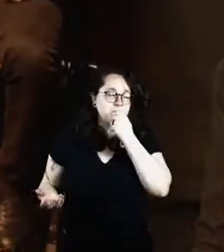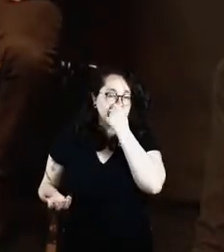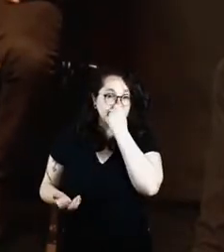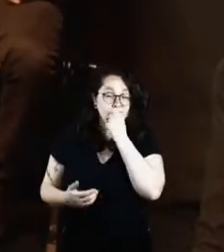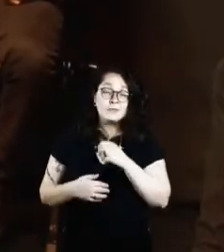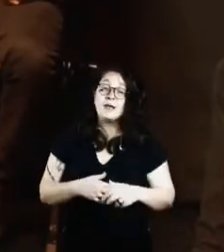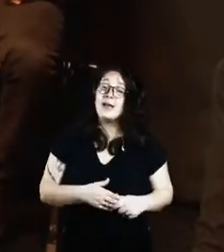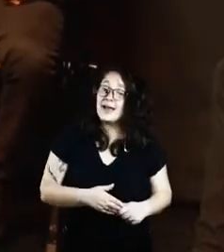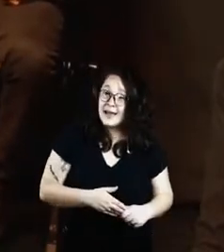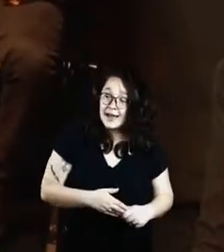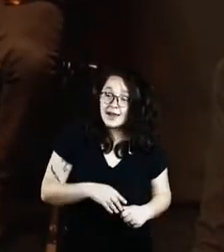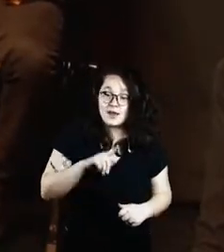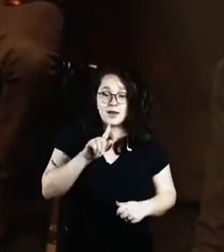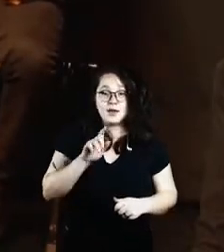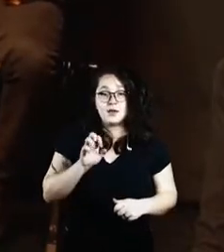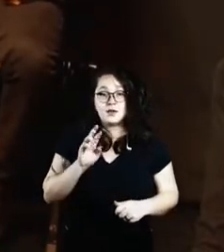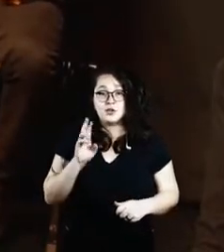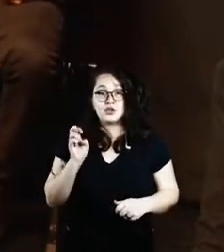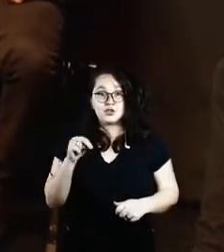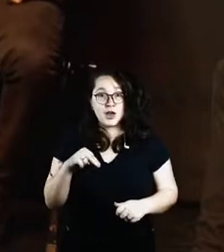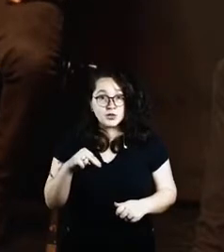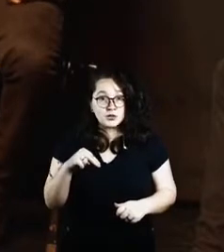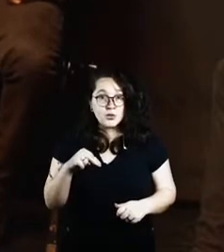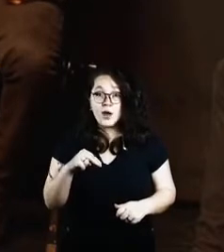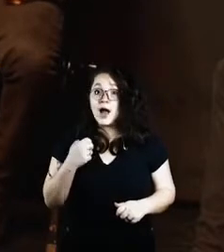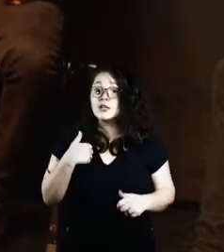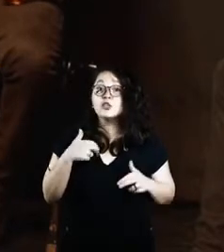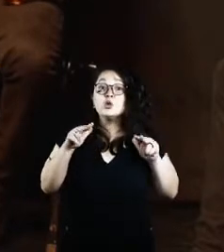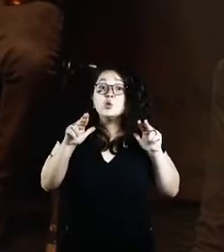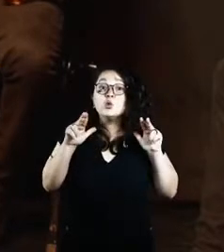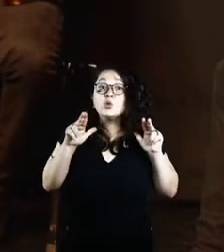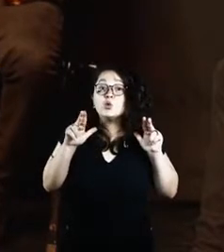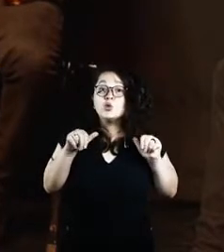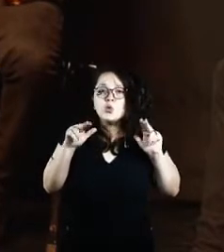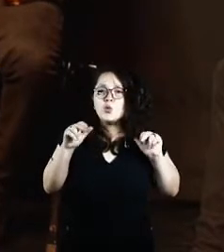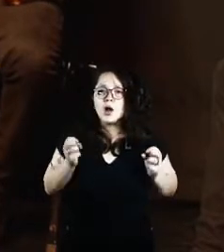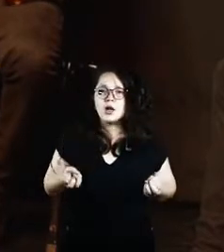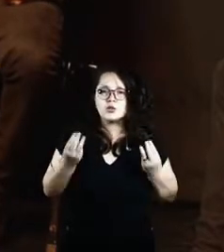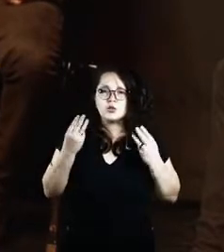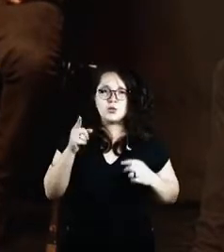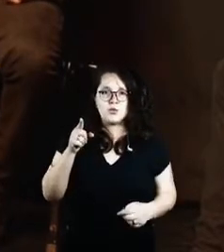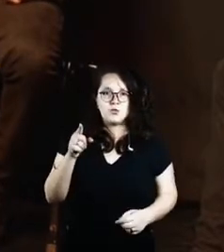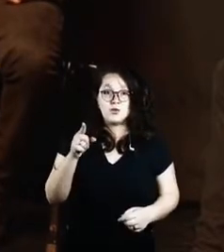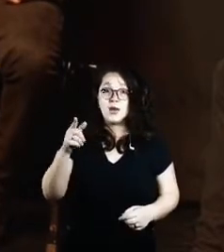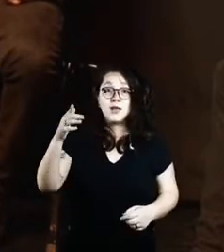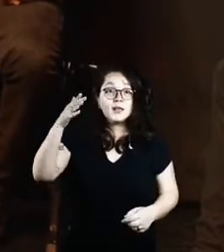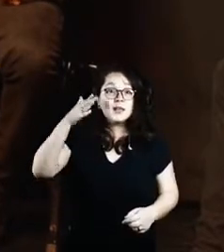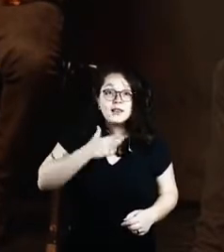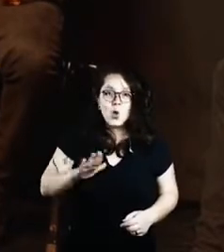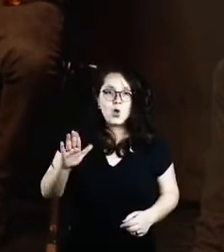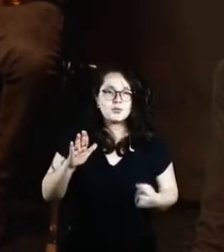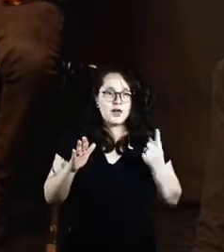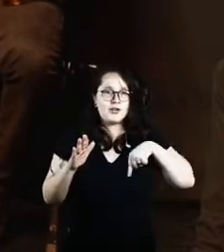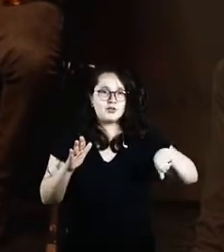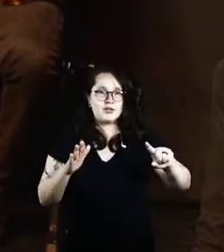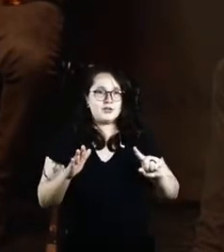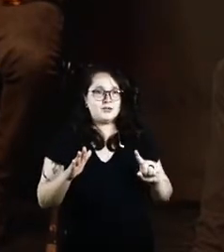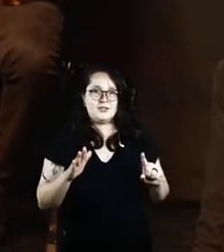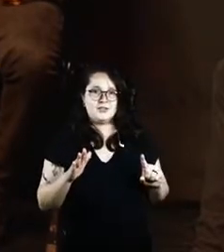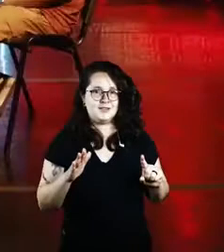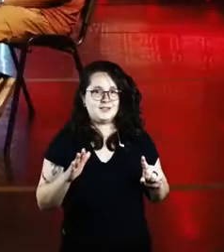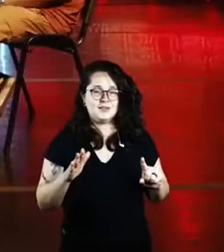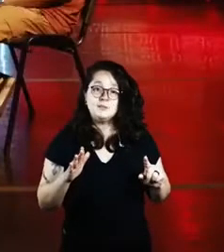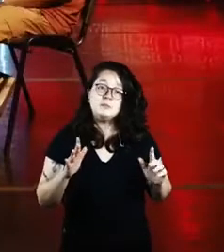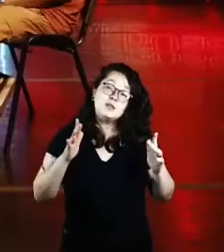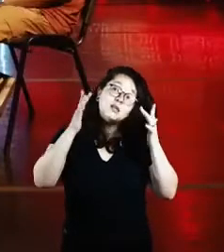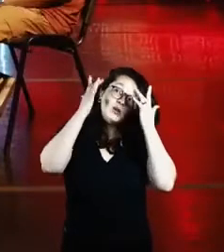o Jéssico Gui Combo, a gente nunca fez um show com ele. Ele não gostava da gente. Não sei se ele veio com